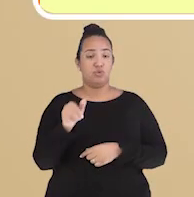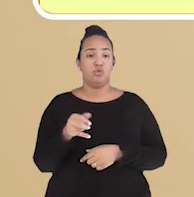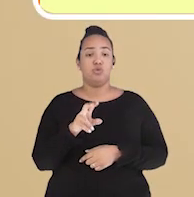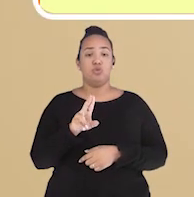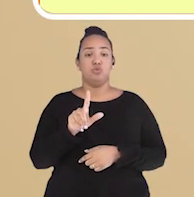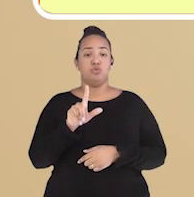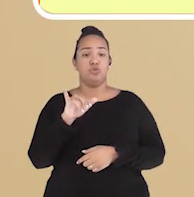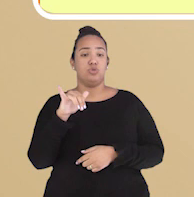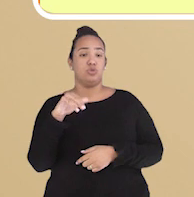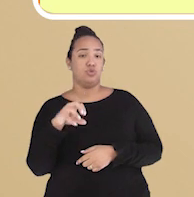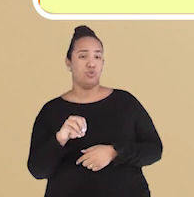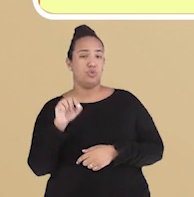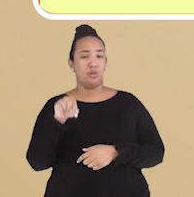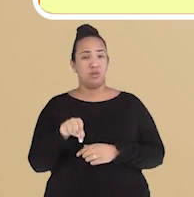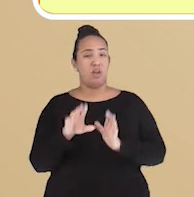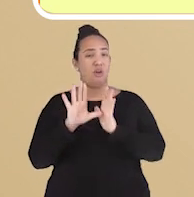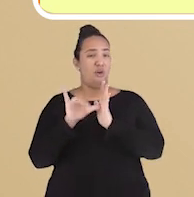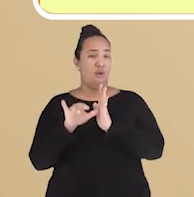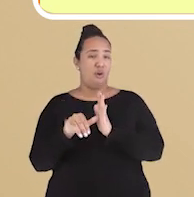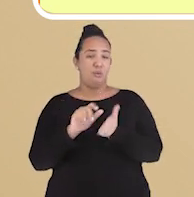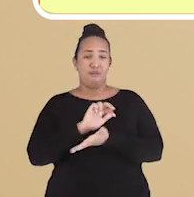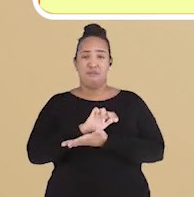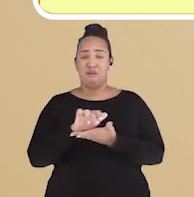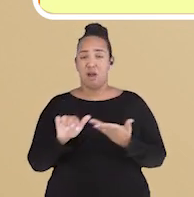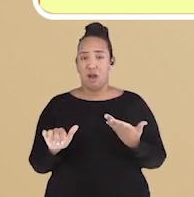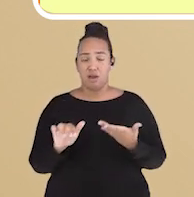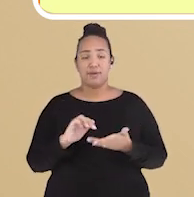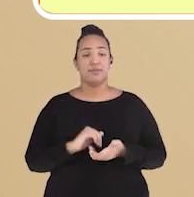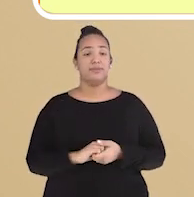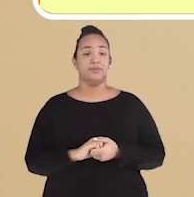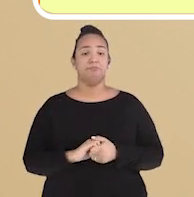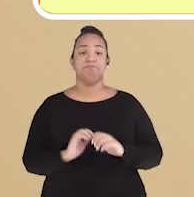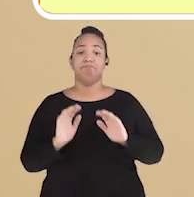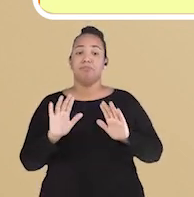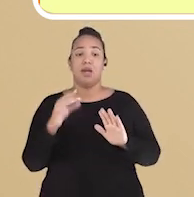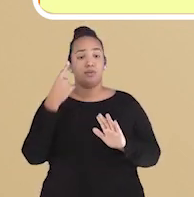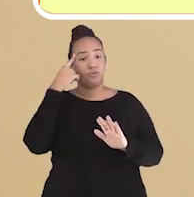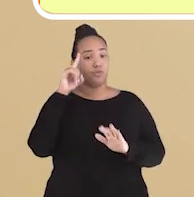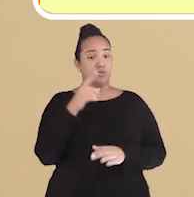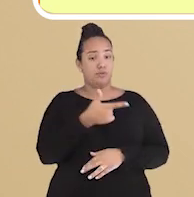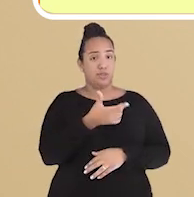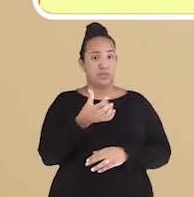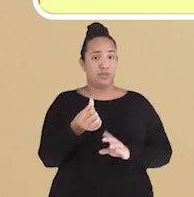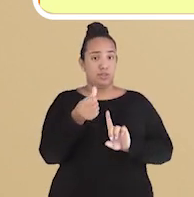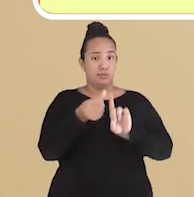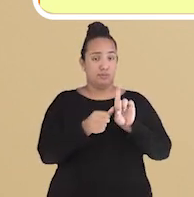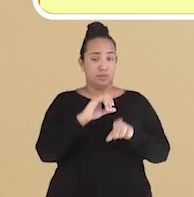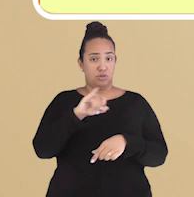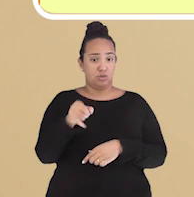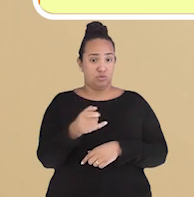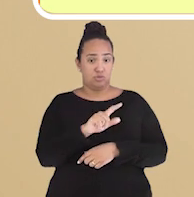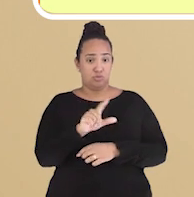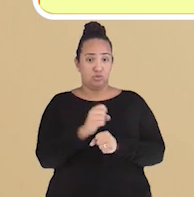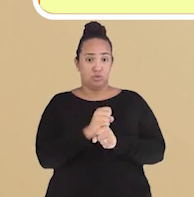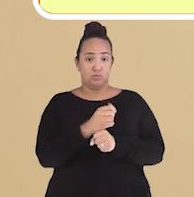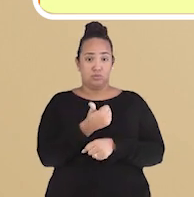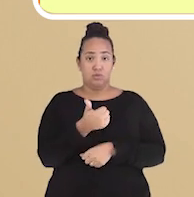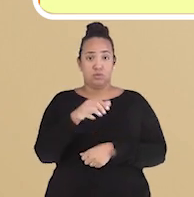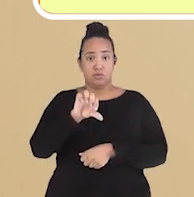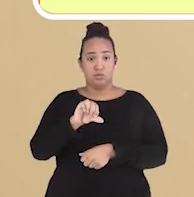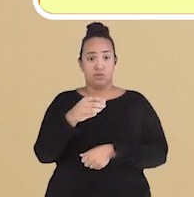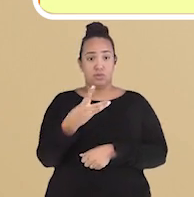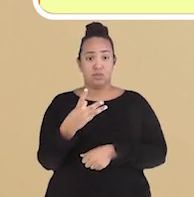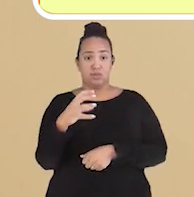foram extremamente fraudulentas de ambos os lados. Inesperadamente, em 26 de julho de 1930, João Pessoa